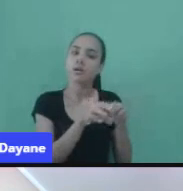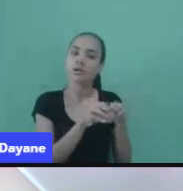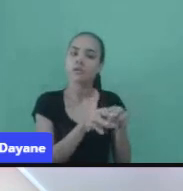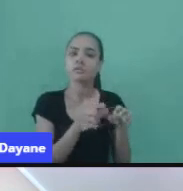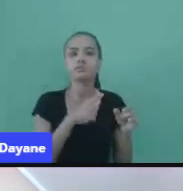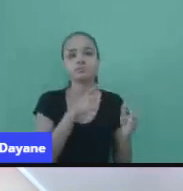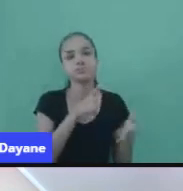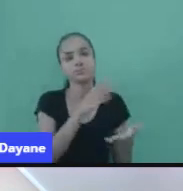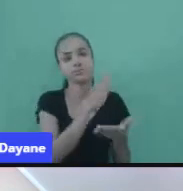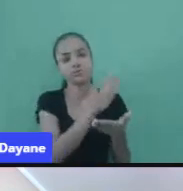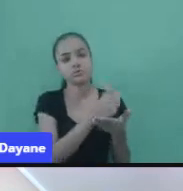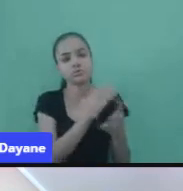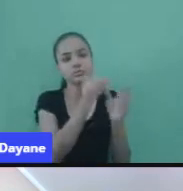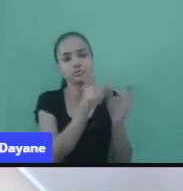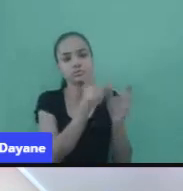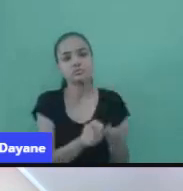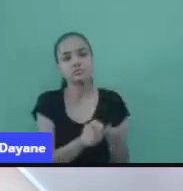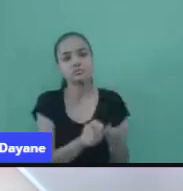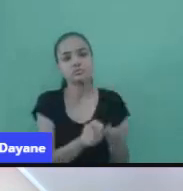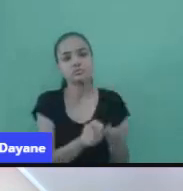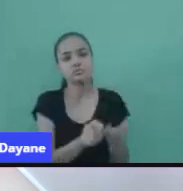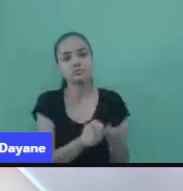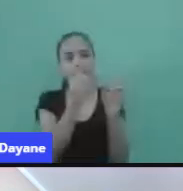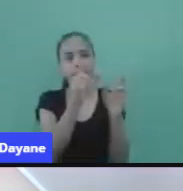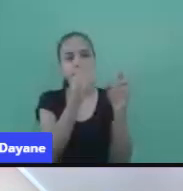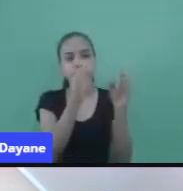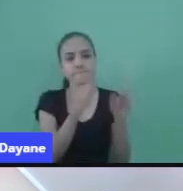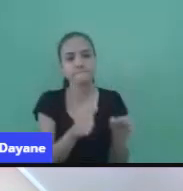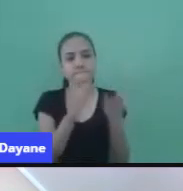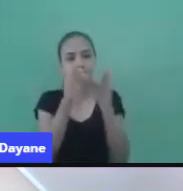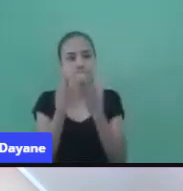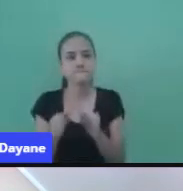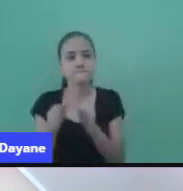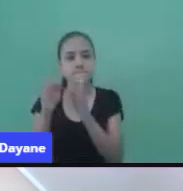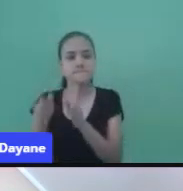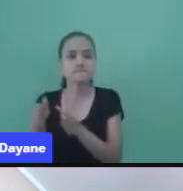pedir para o professor entrar ali no ensino fundamental, séries iniciais.